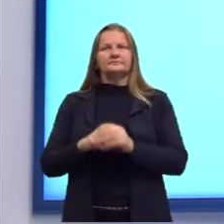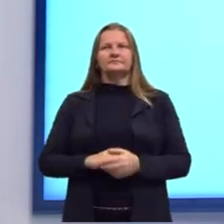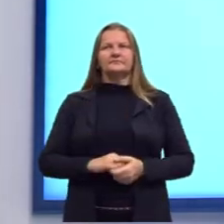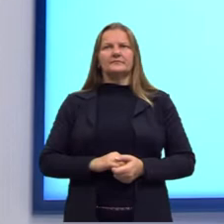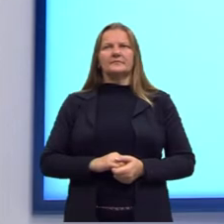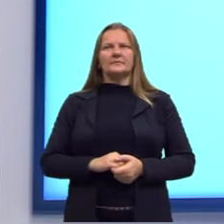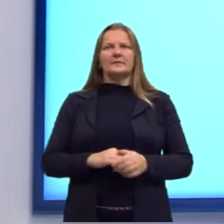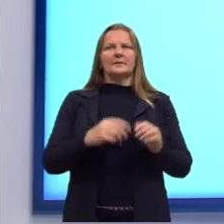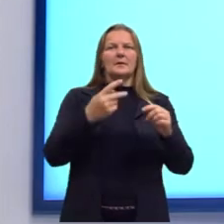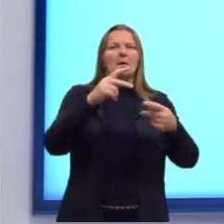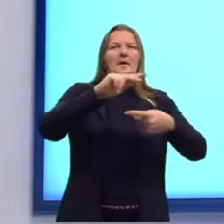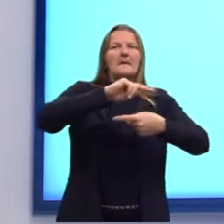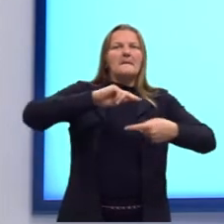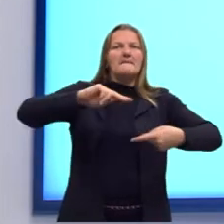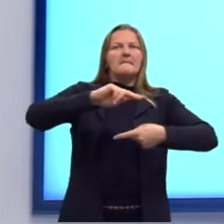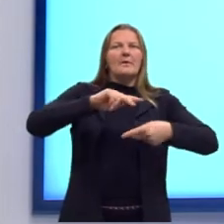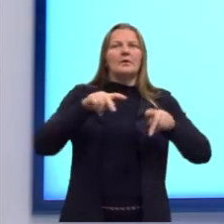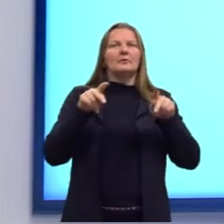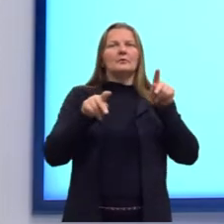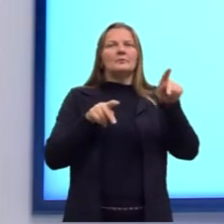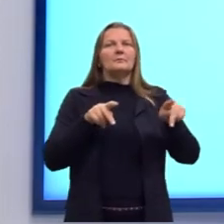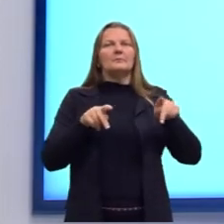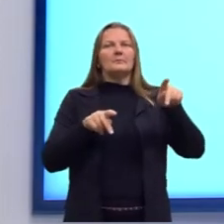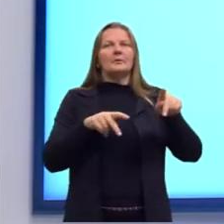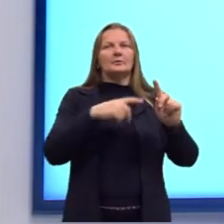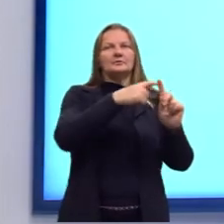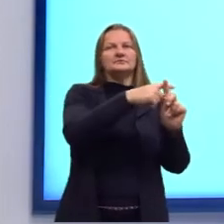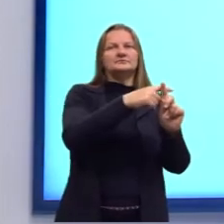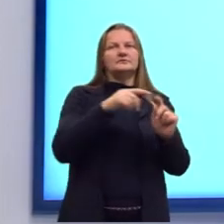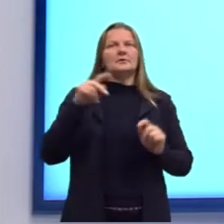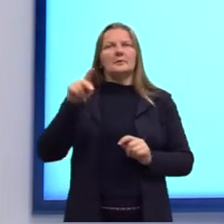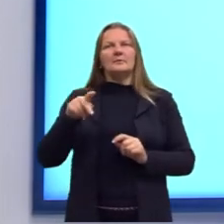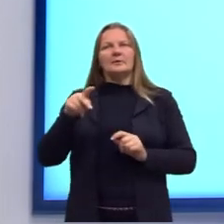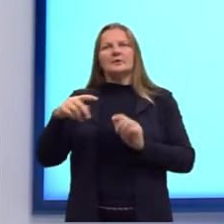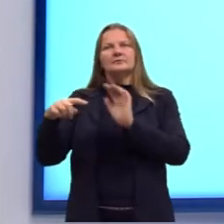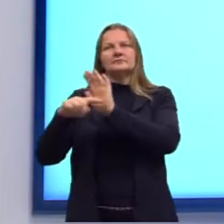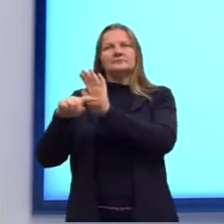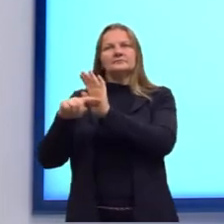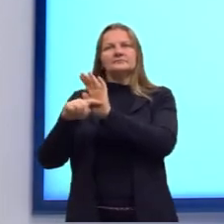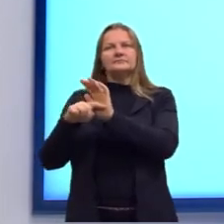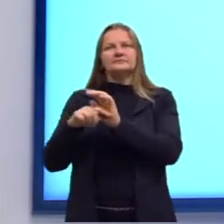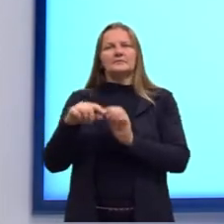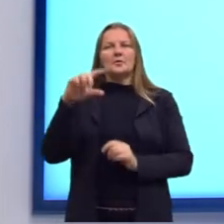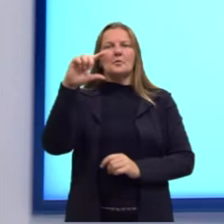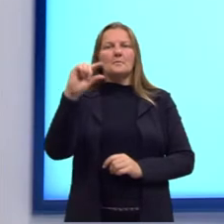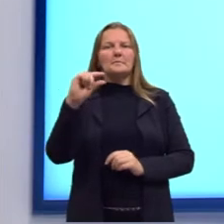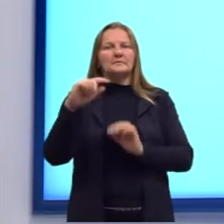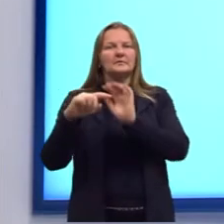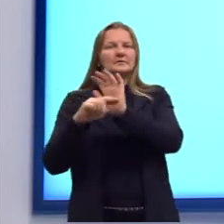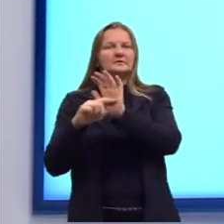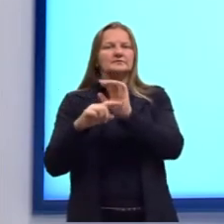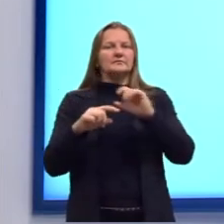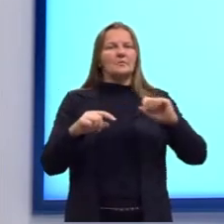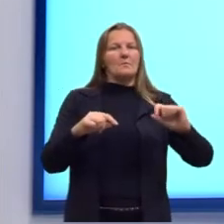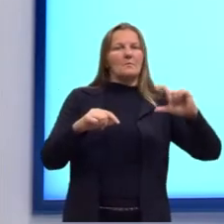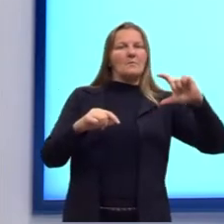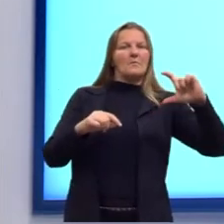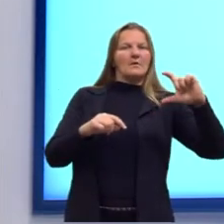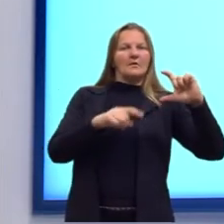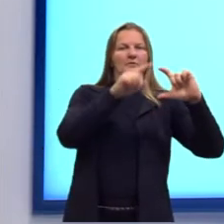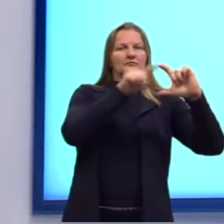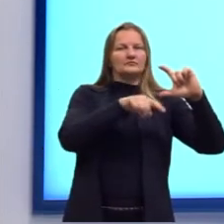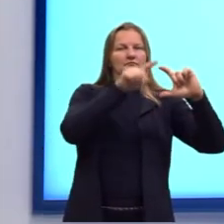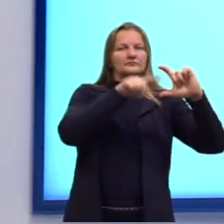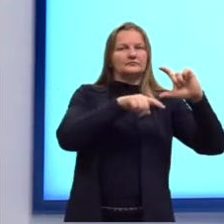o pólo positivo eo negativo o traço maior sempre positivo e traço menor negativo porque nem